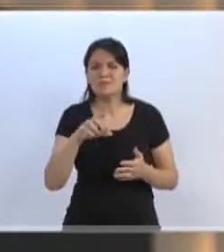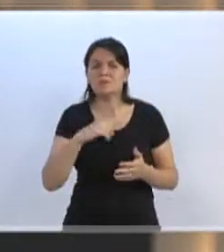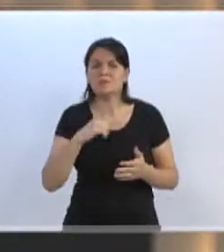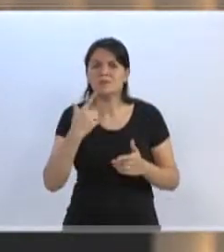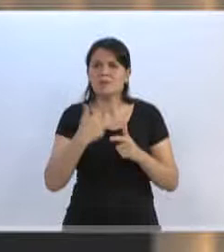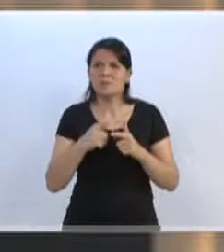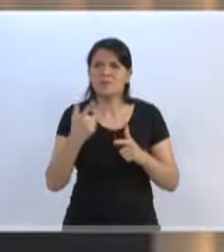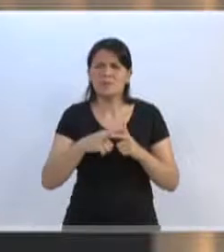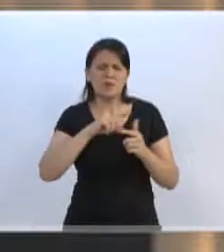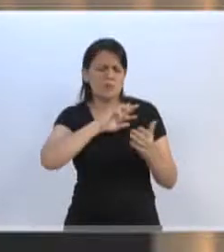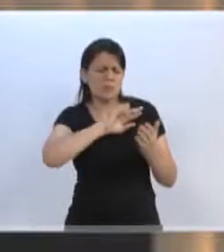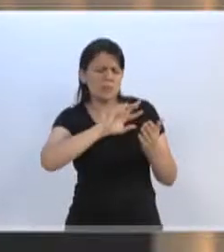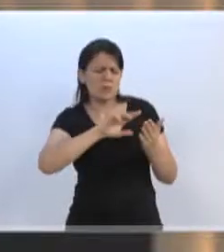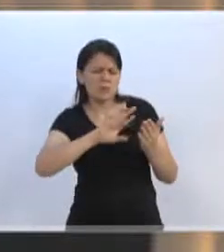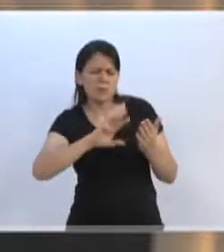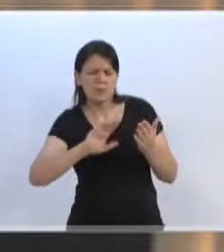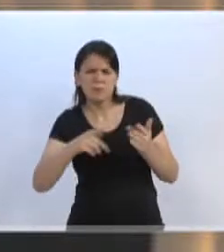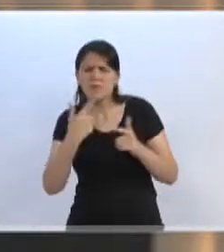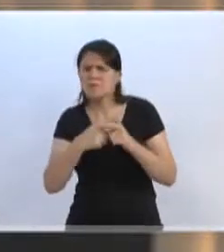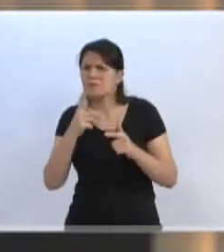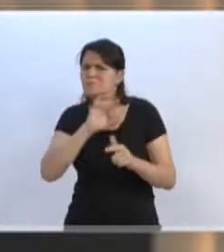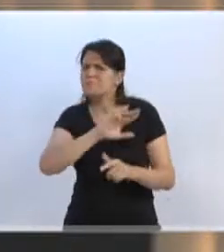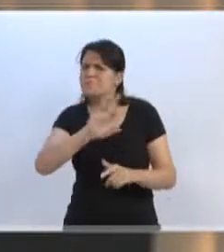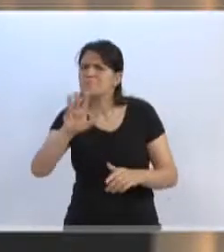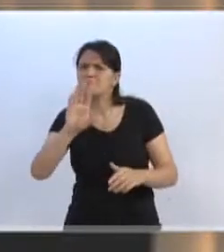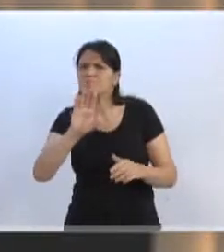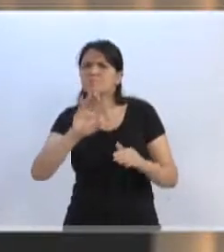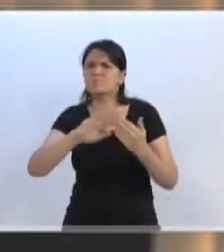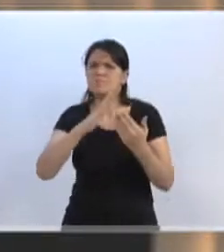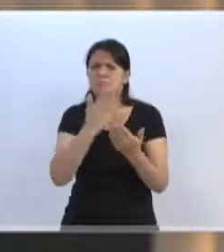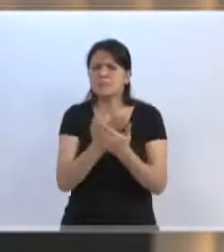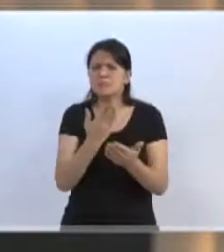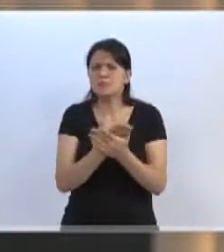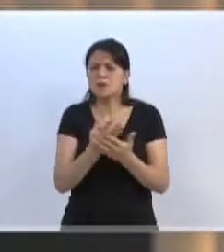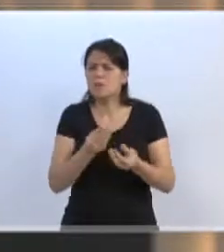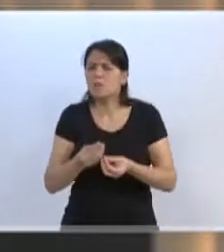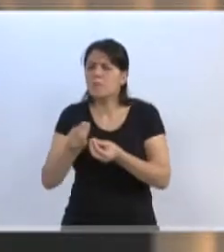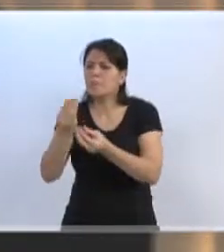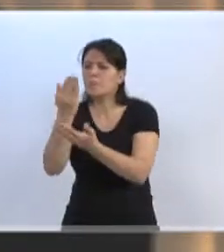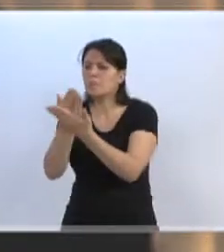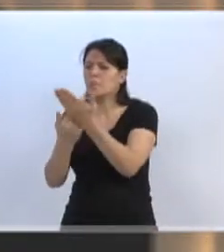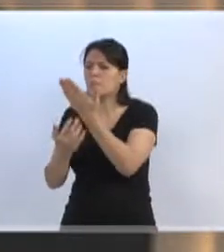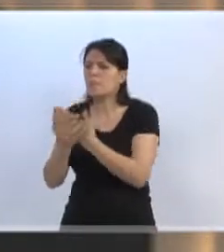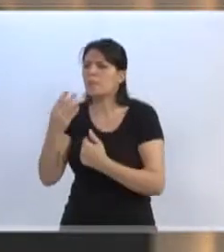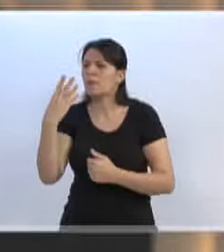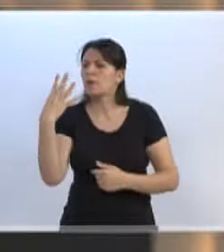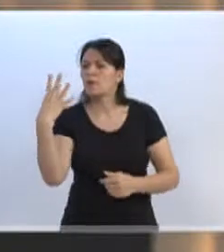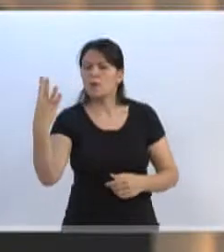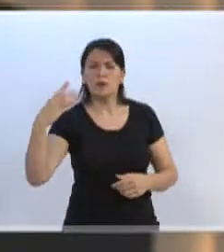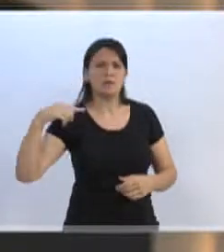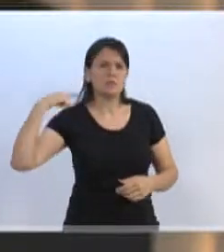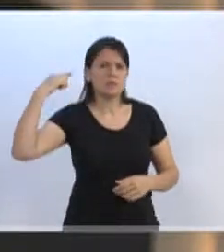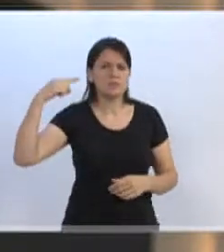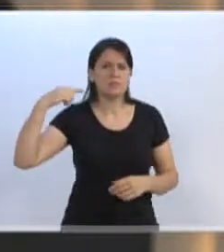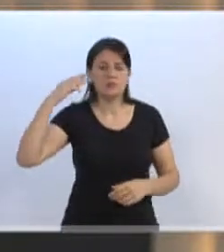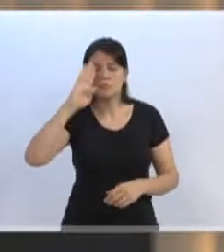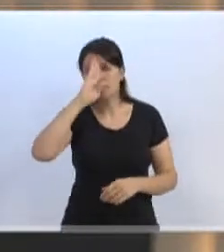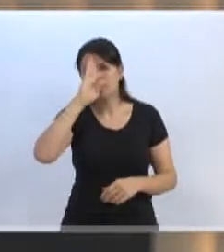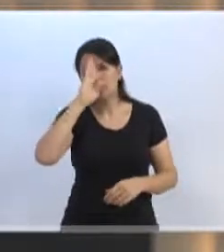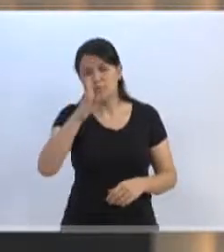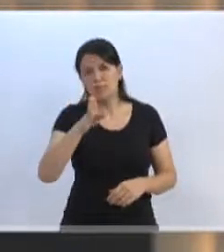problema levando vários outros programas de vários educandários e vou fazer entrega direto na mão dos deputados dos quatro deputados que nós temos aqui e principalmente